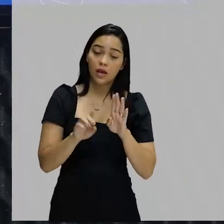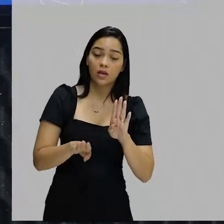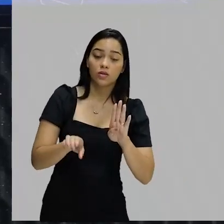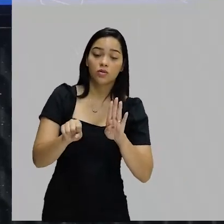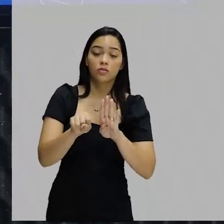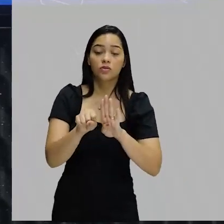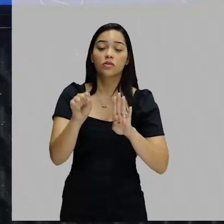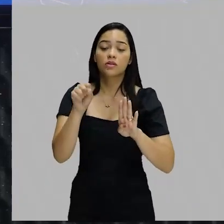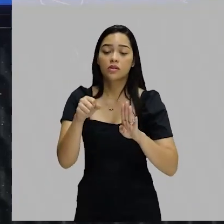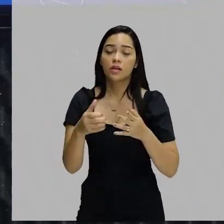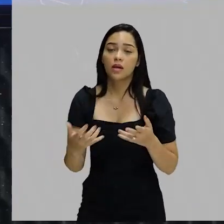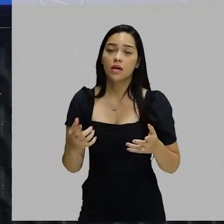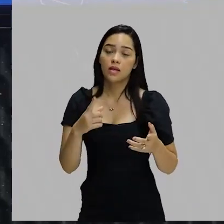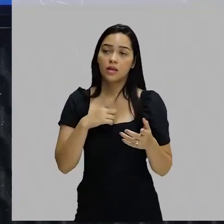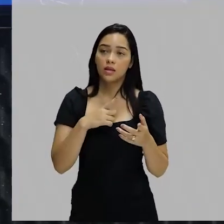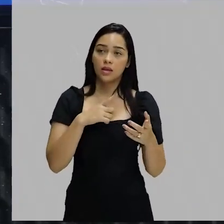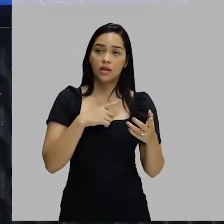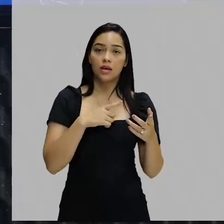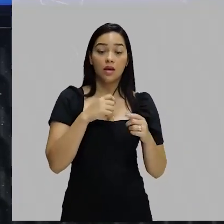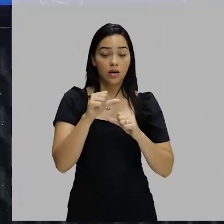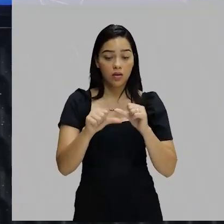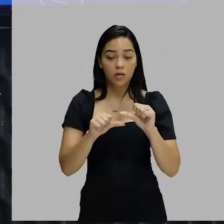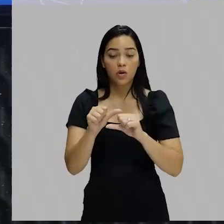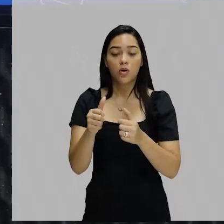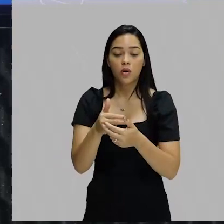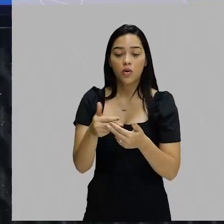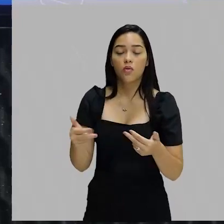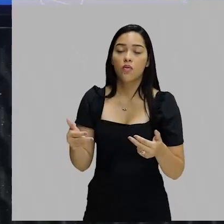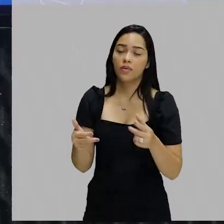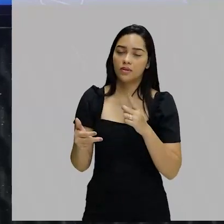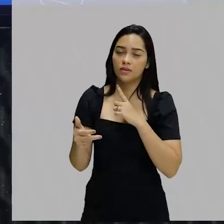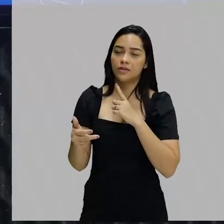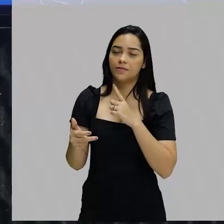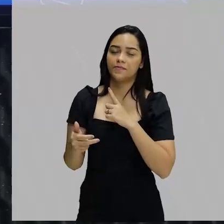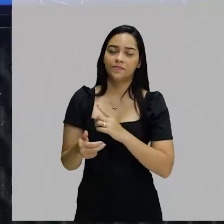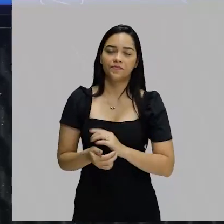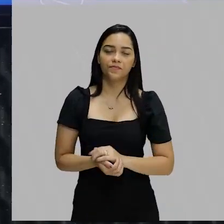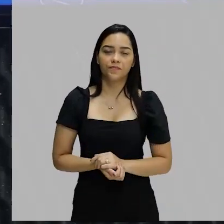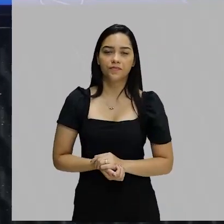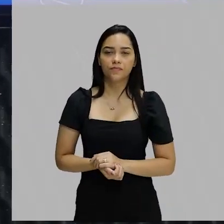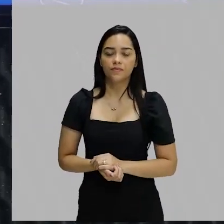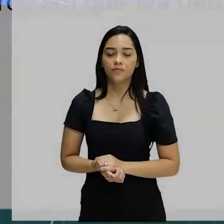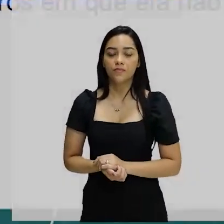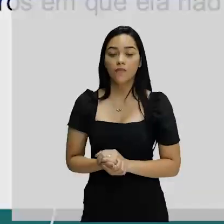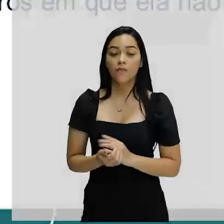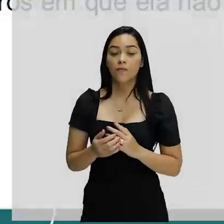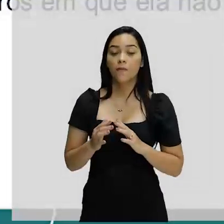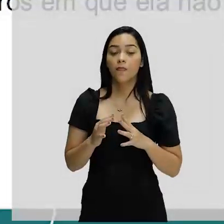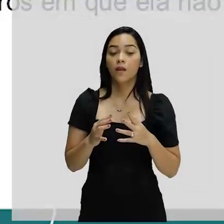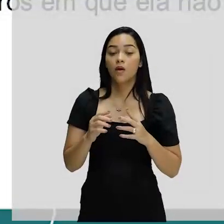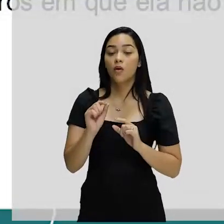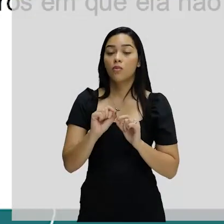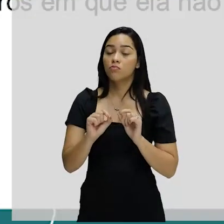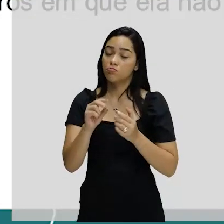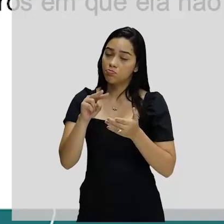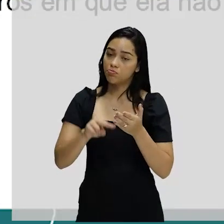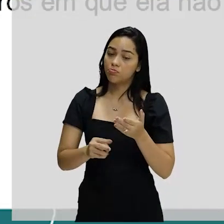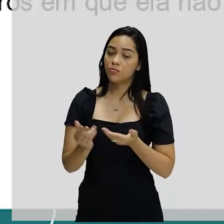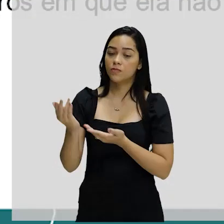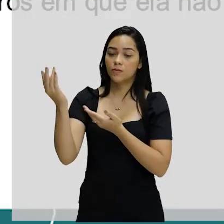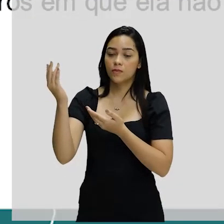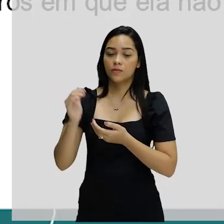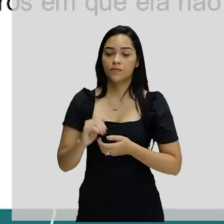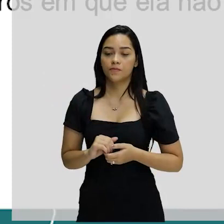substantivos que vão sim sofrer algumas variações, algumas flexões. Todos os substantivos em português são do